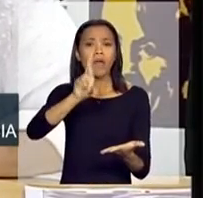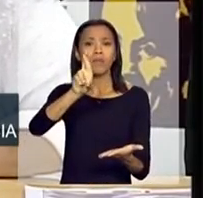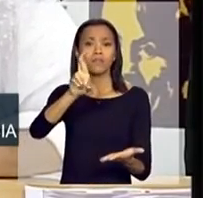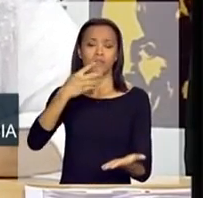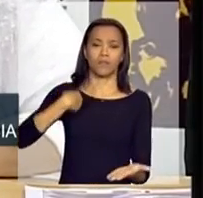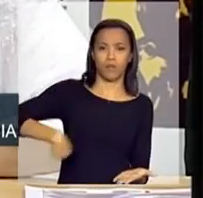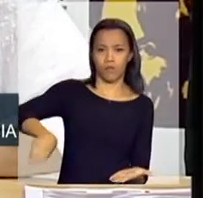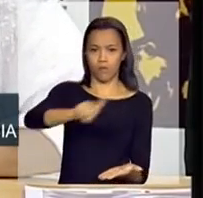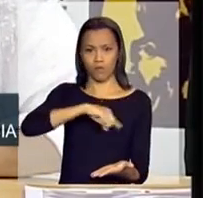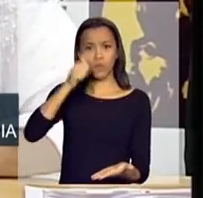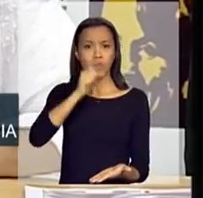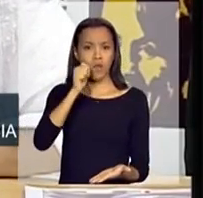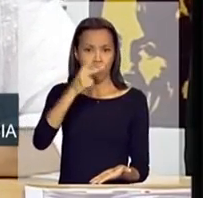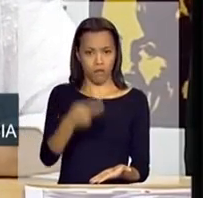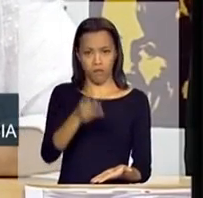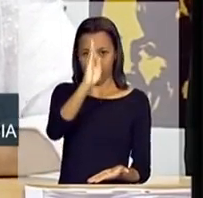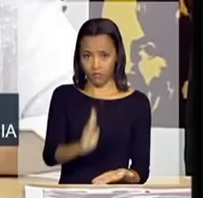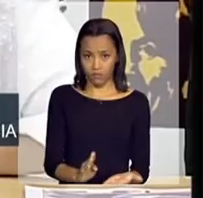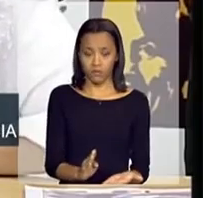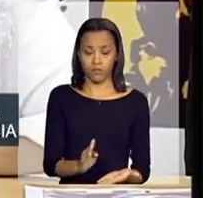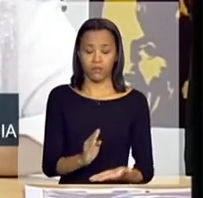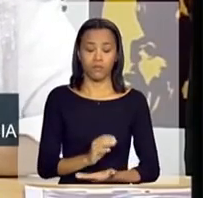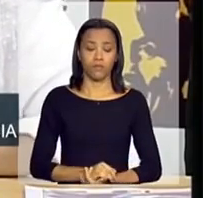mulheres brasileiras,